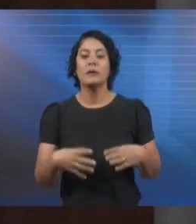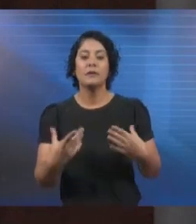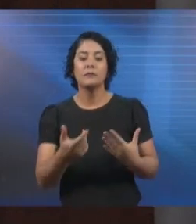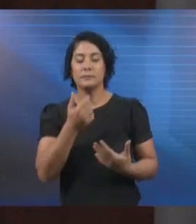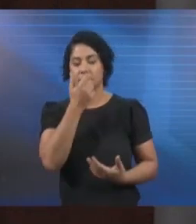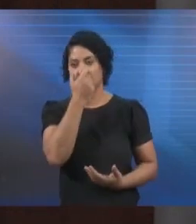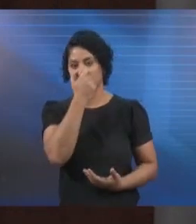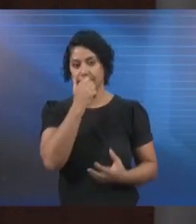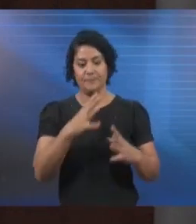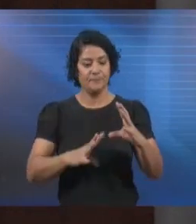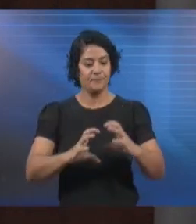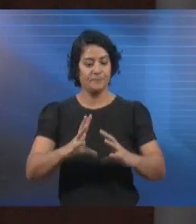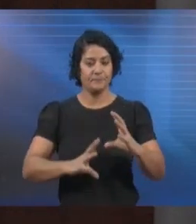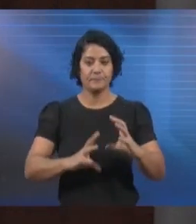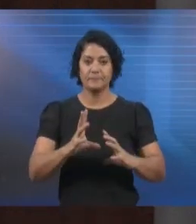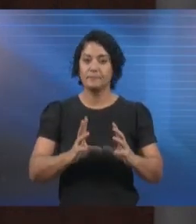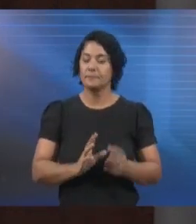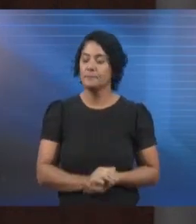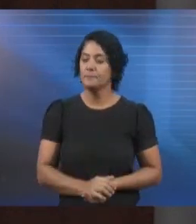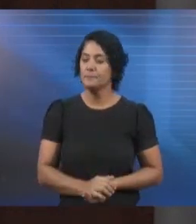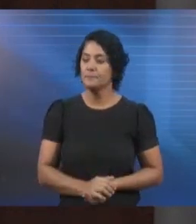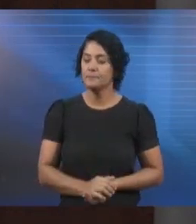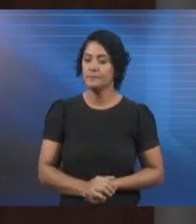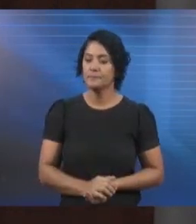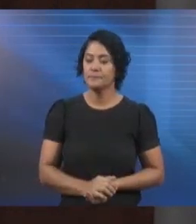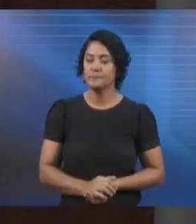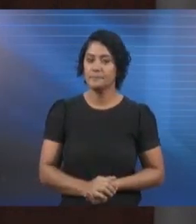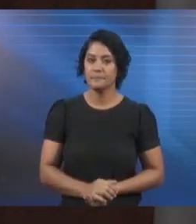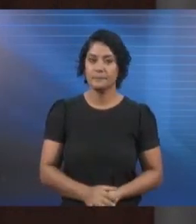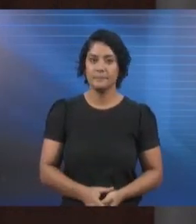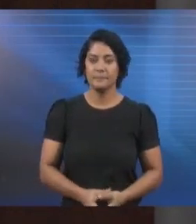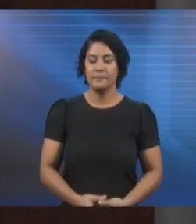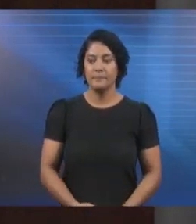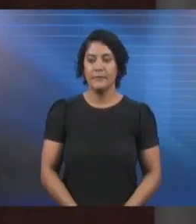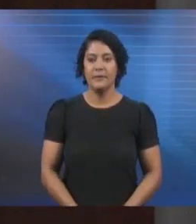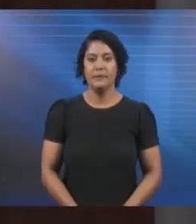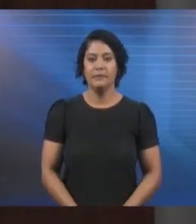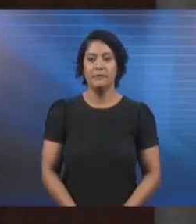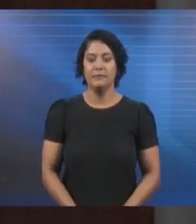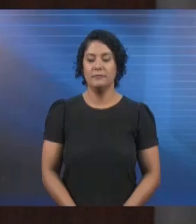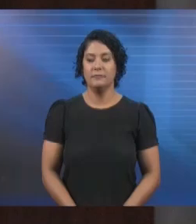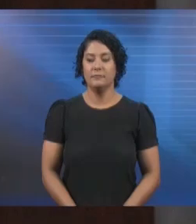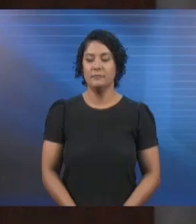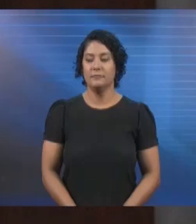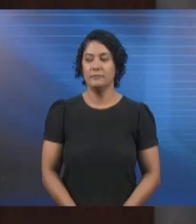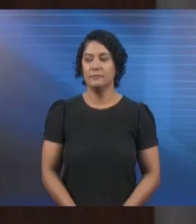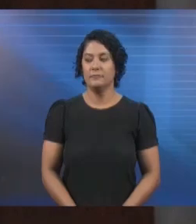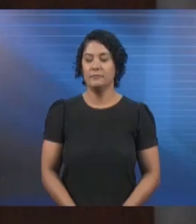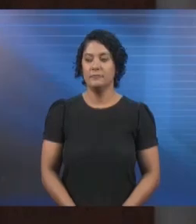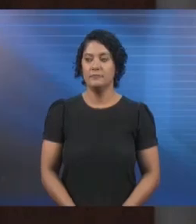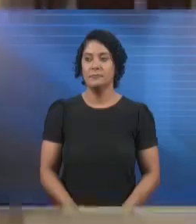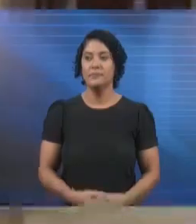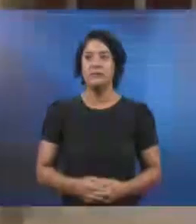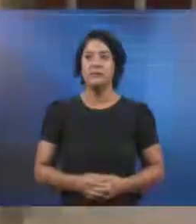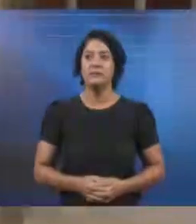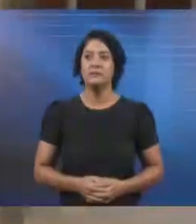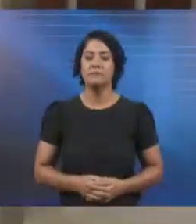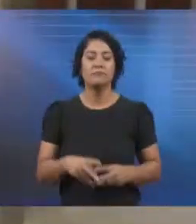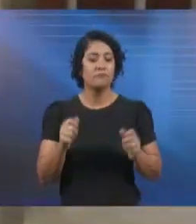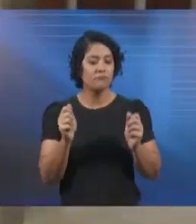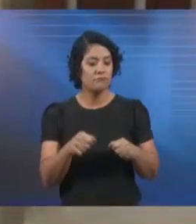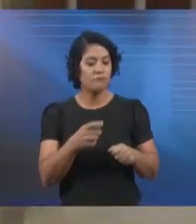aqui deput senhor presidente a palavra Deputado her senhor presidente foi concedido pro